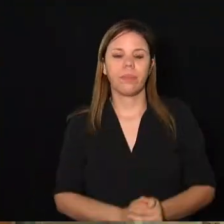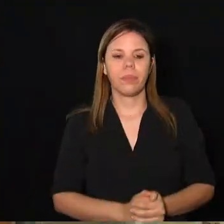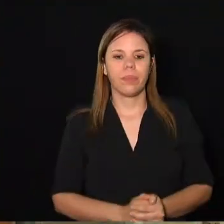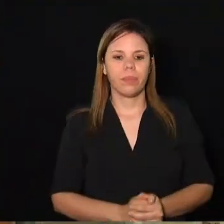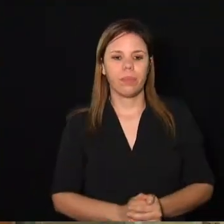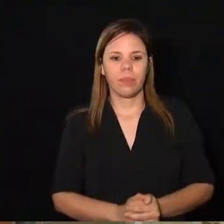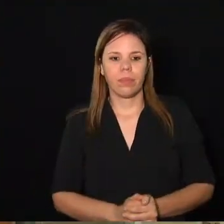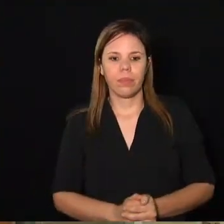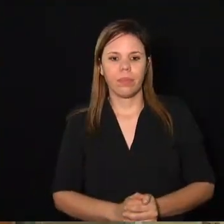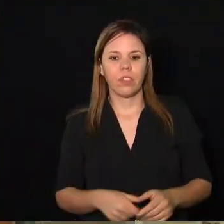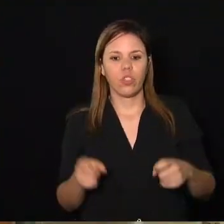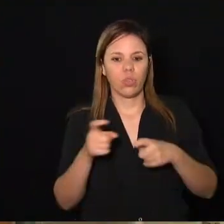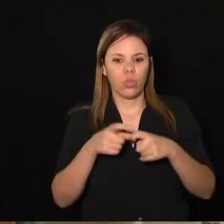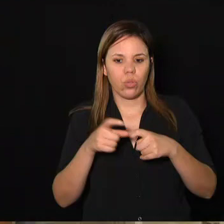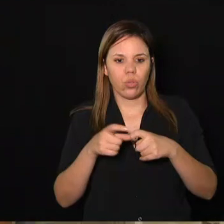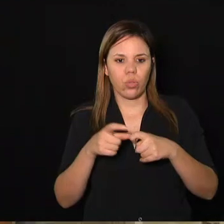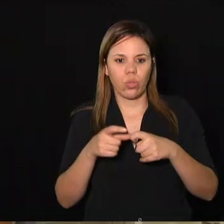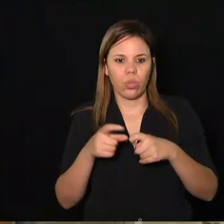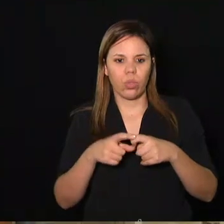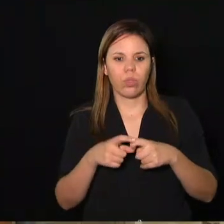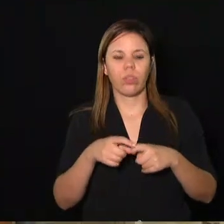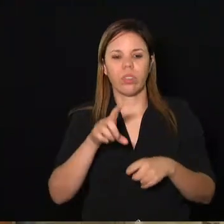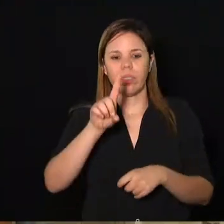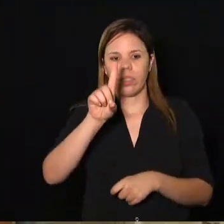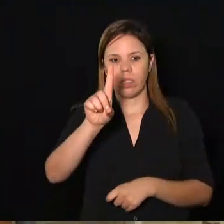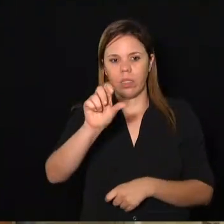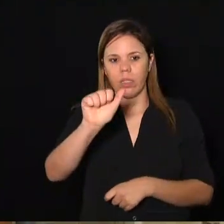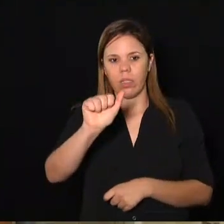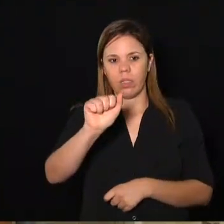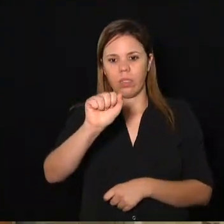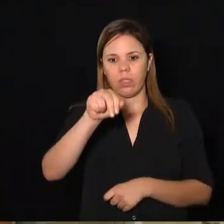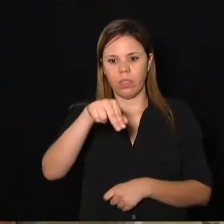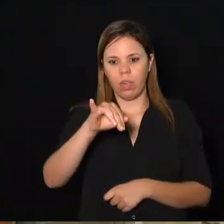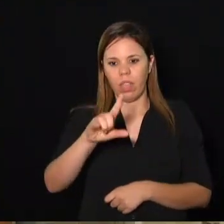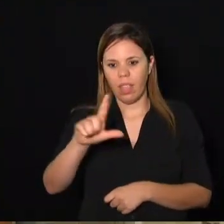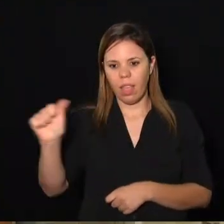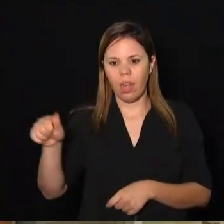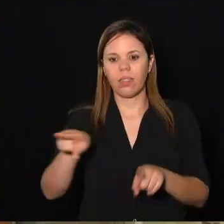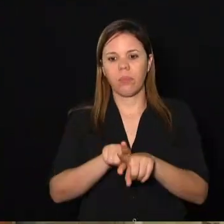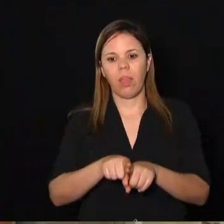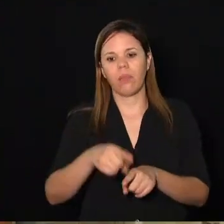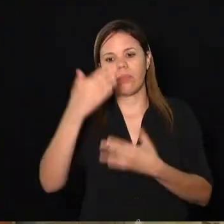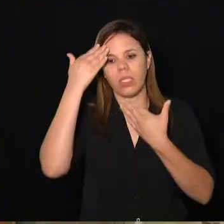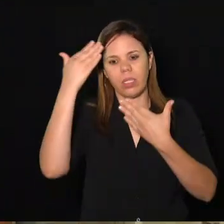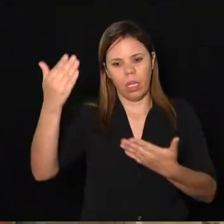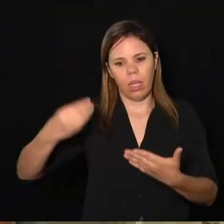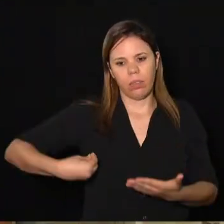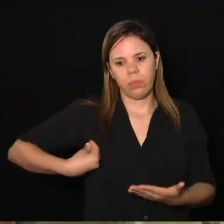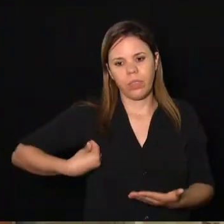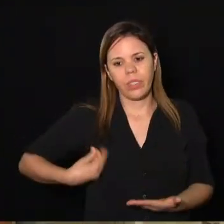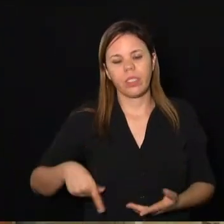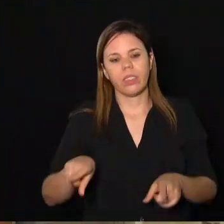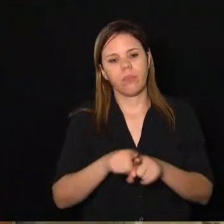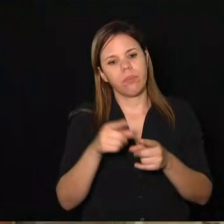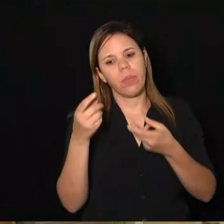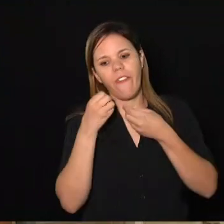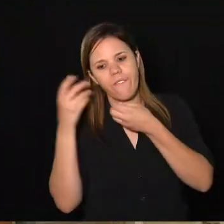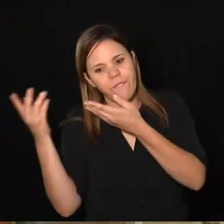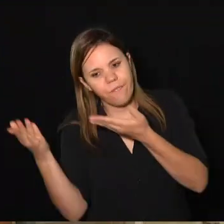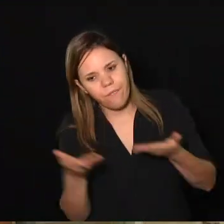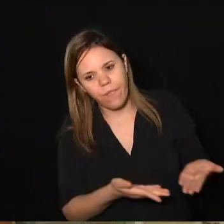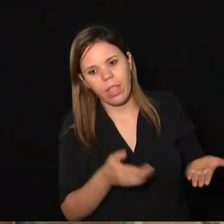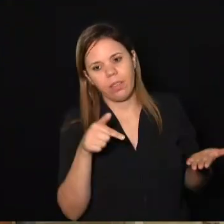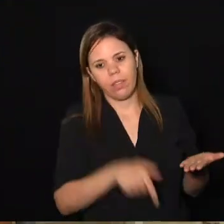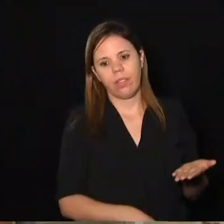a doutora Daniela muito obrigado também pela presença sejam sempre bem-vindos aqui a esta